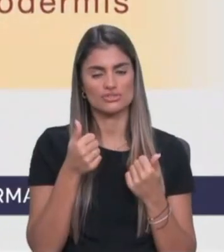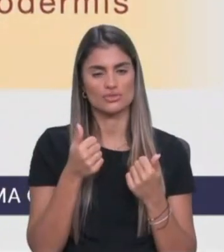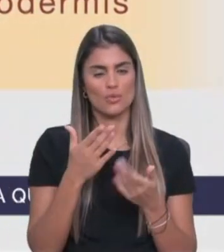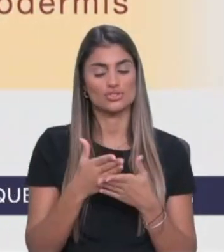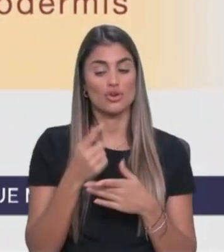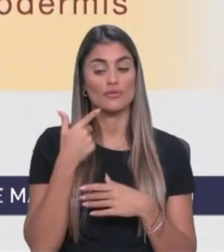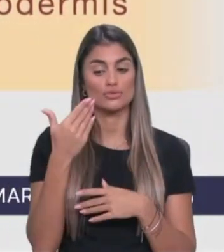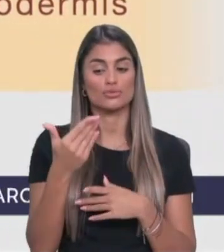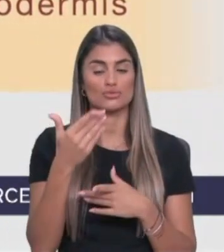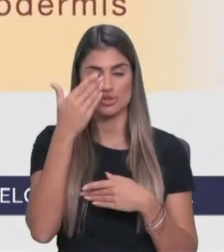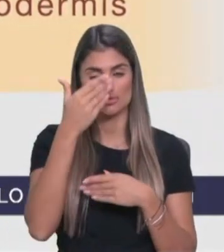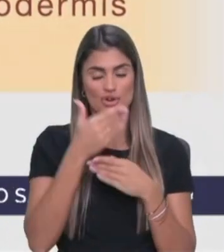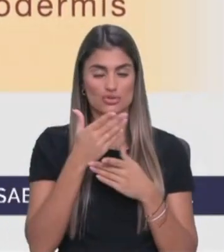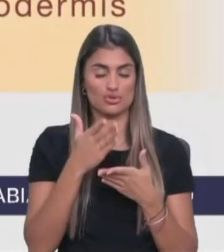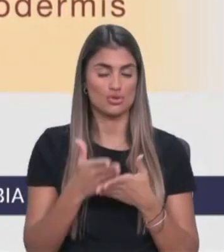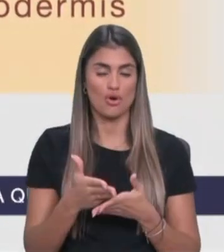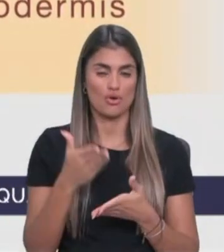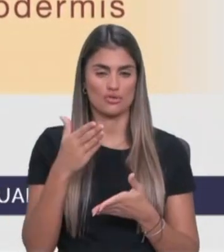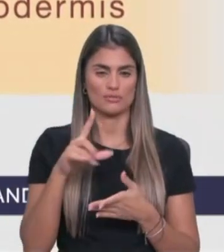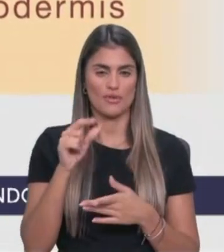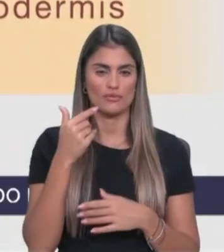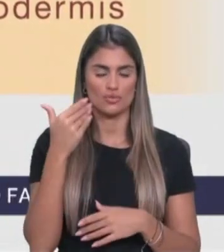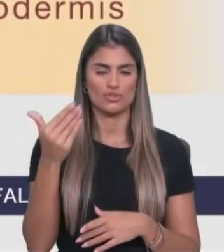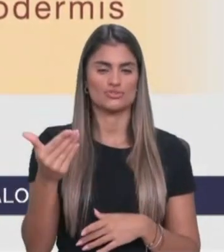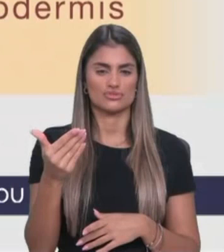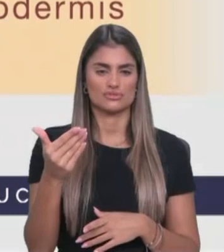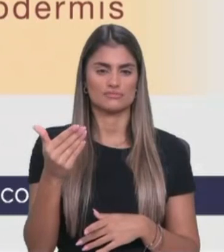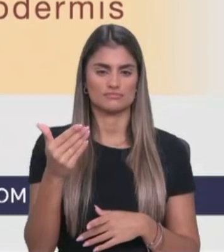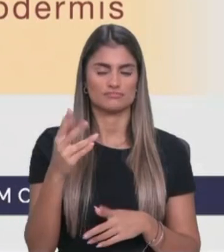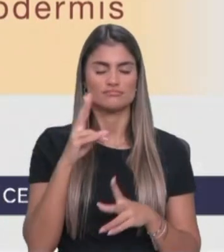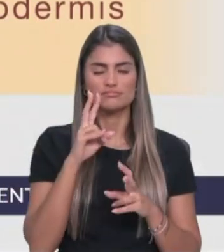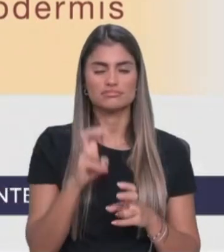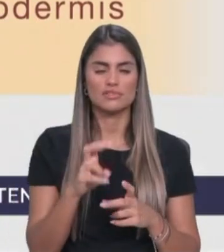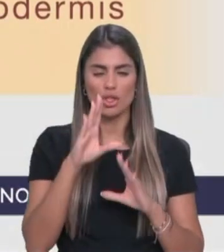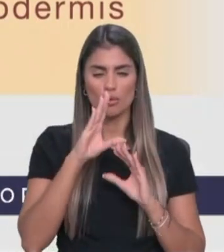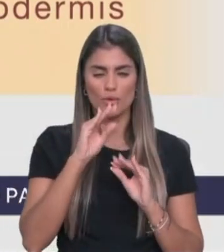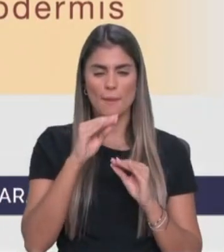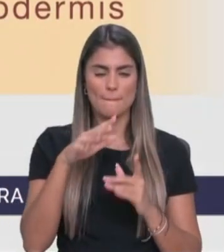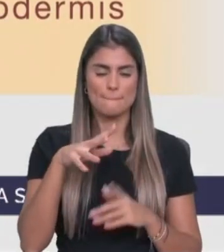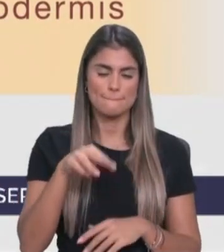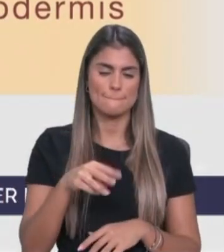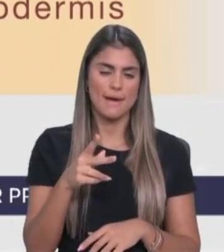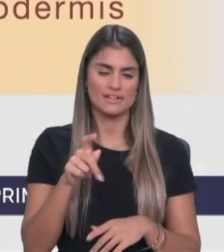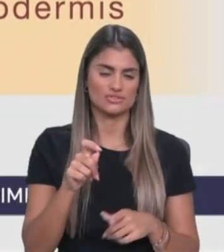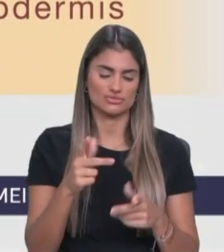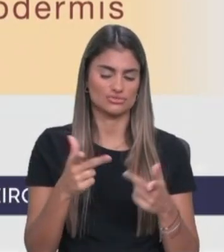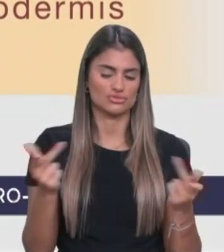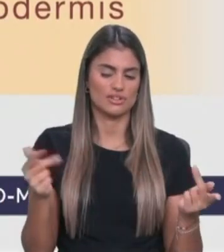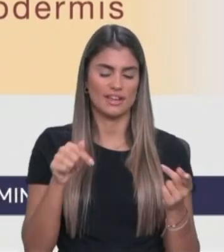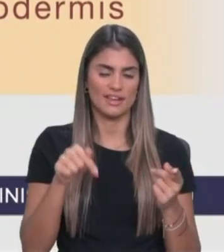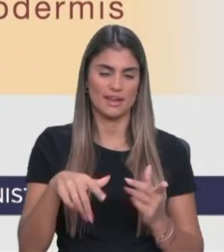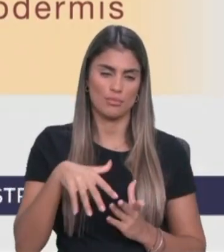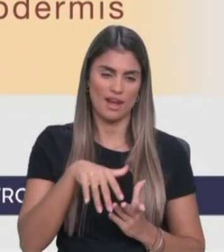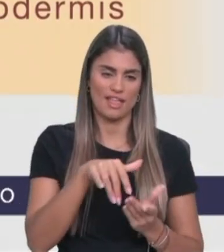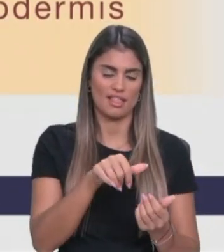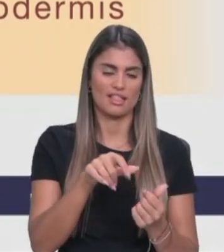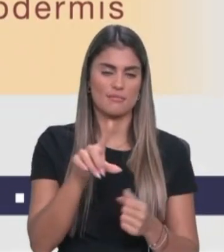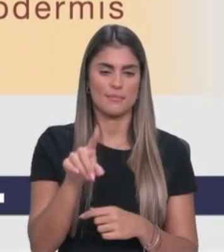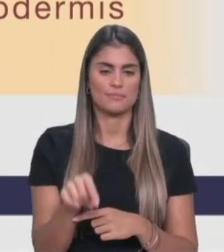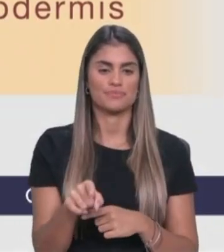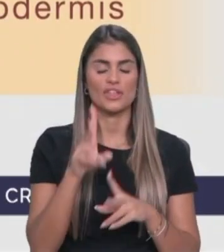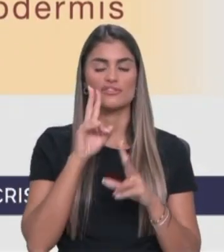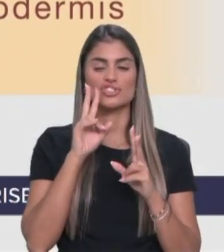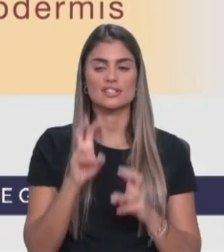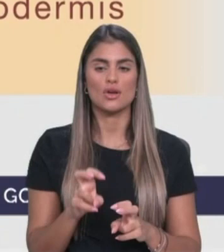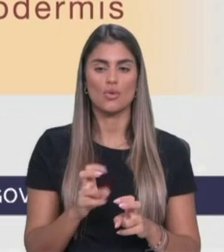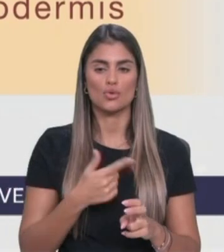futuro dos astronautas, como é óbvio, e para as futuras explorações da humanidade na Lua e Marte, o que quer que seja, mas também aqui na Terra. Esta investigação,